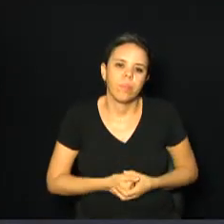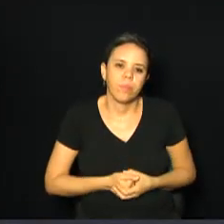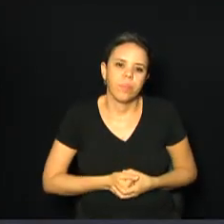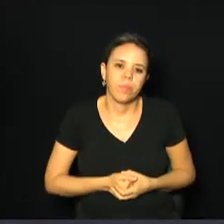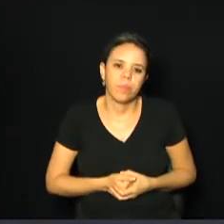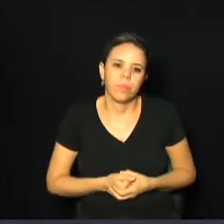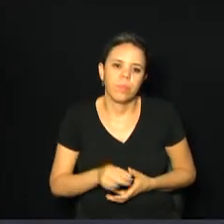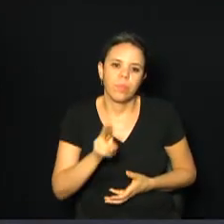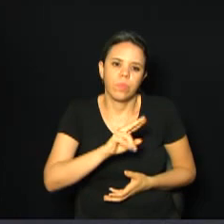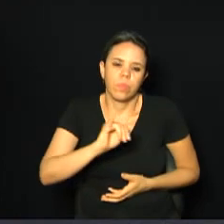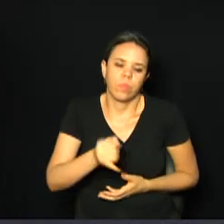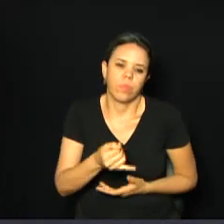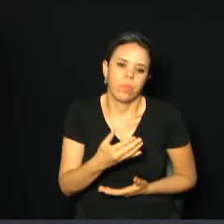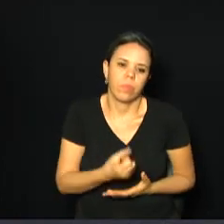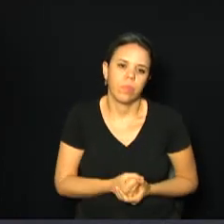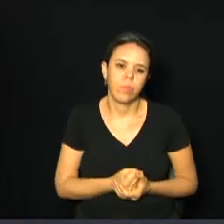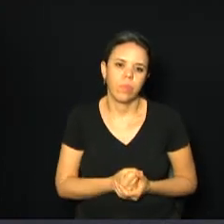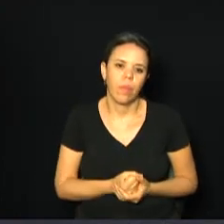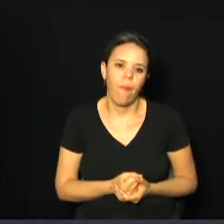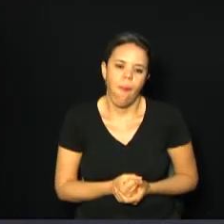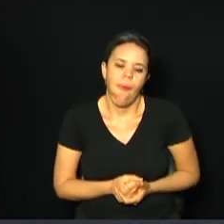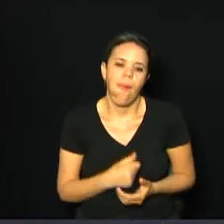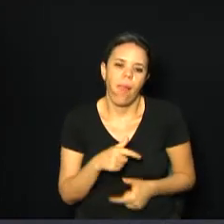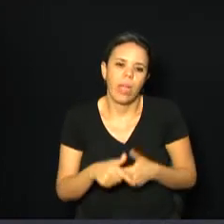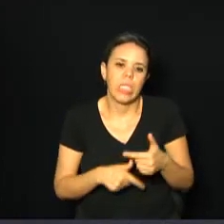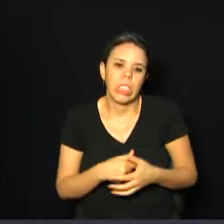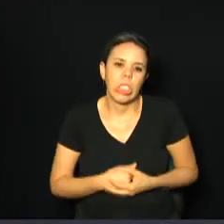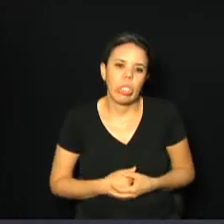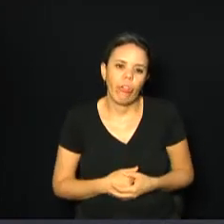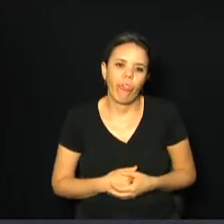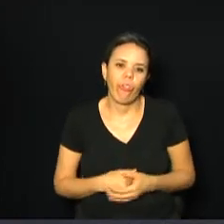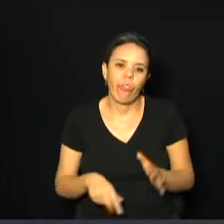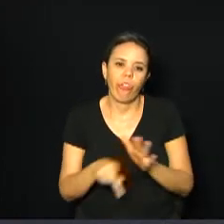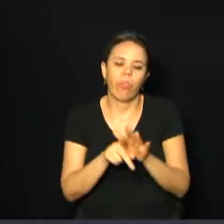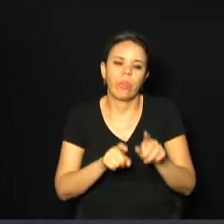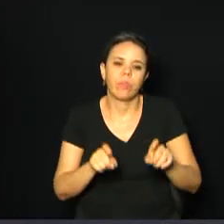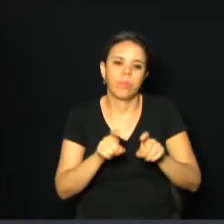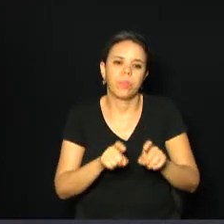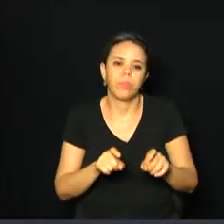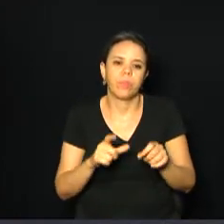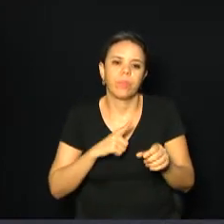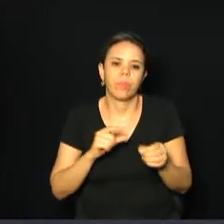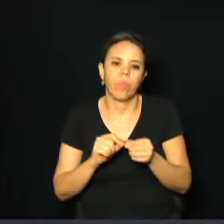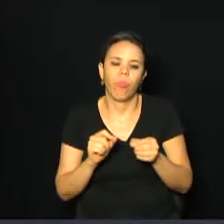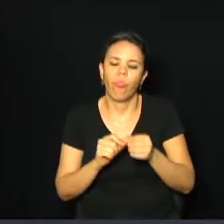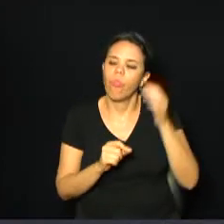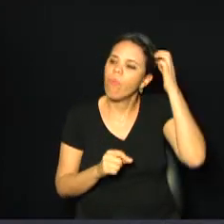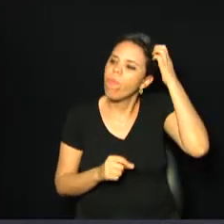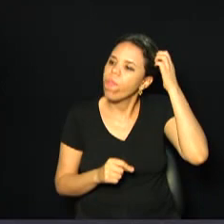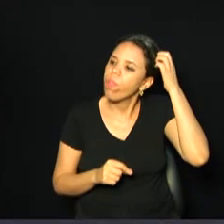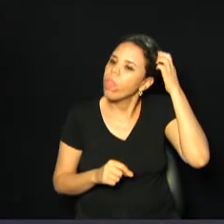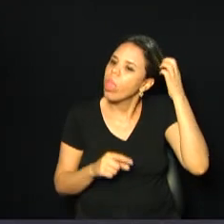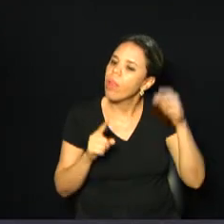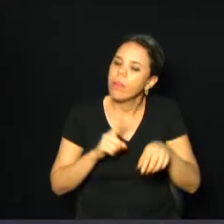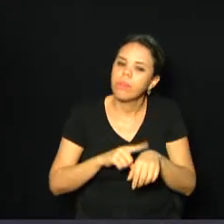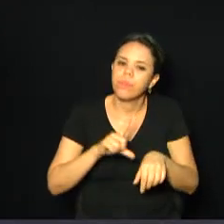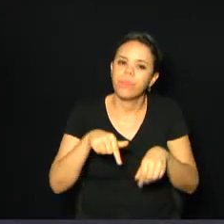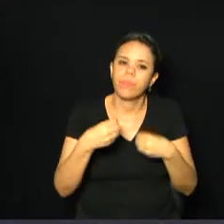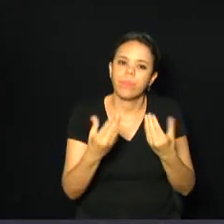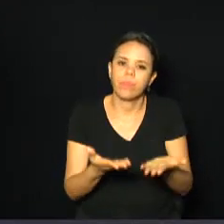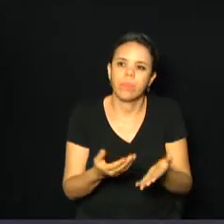usar isso, como é que ele pode, né, trabalhar a própria informação. O que ele tem que fazer na hora que ele entrega, depois que ele